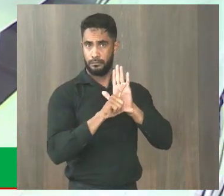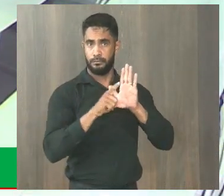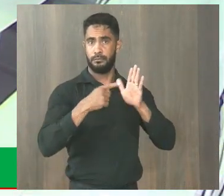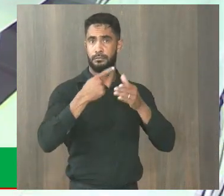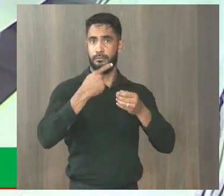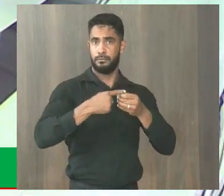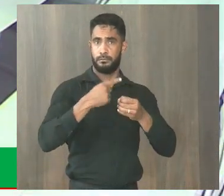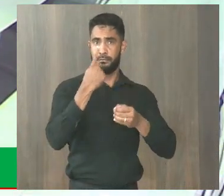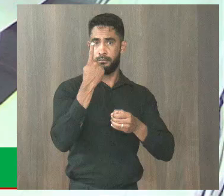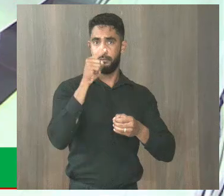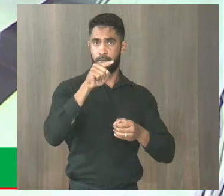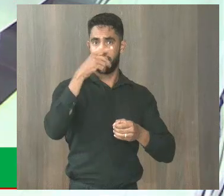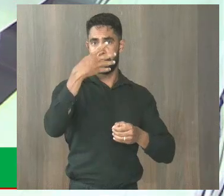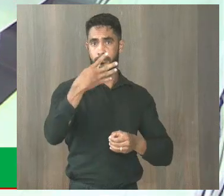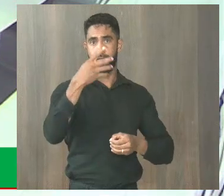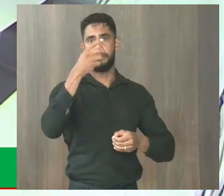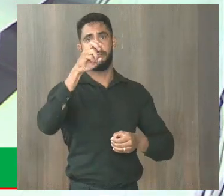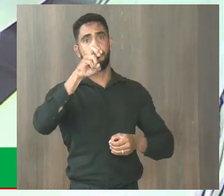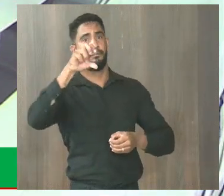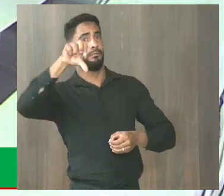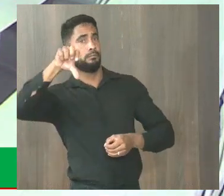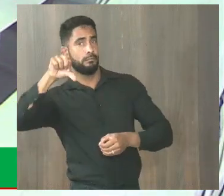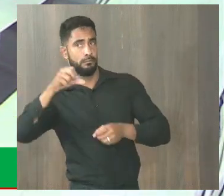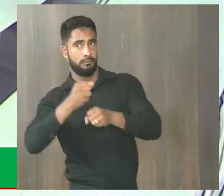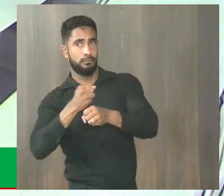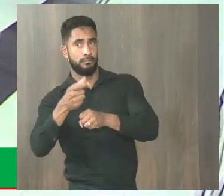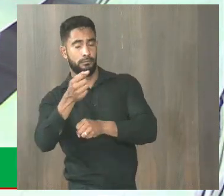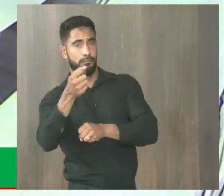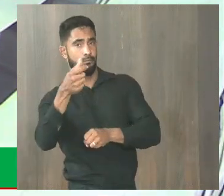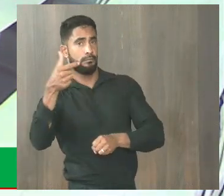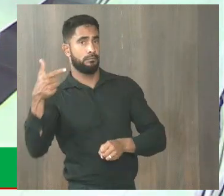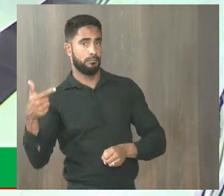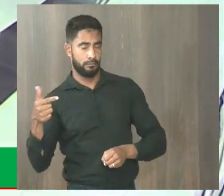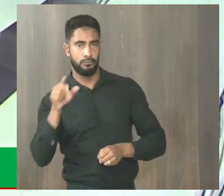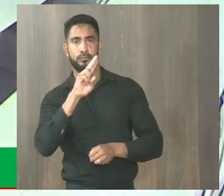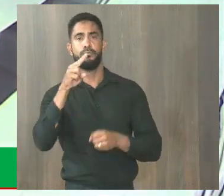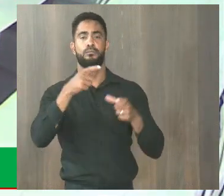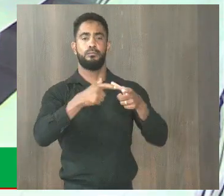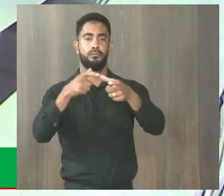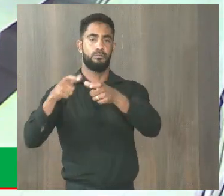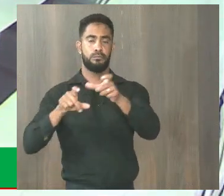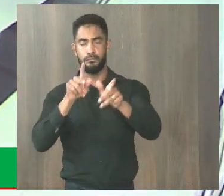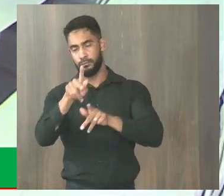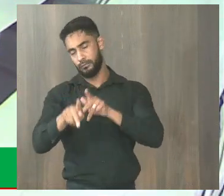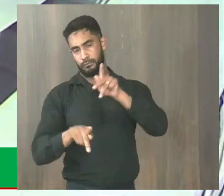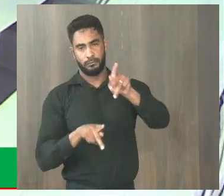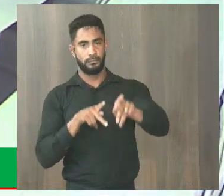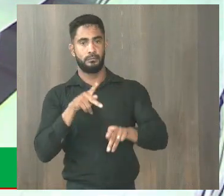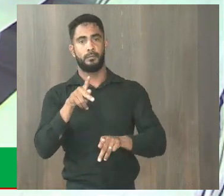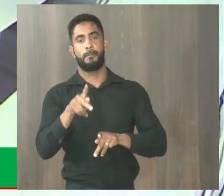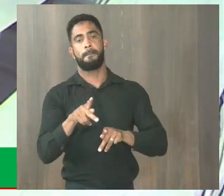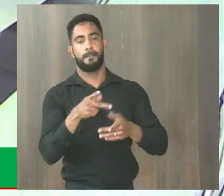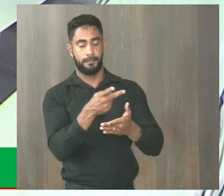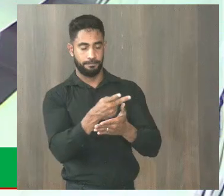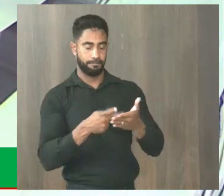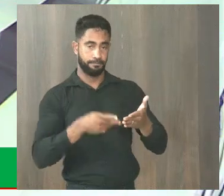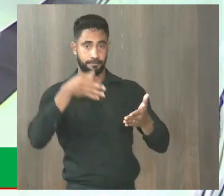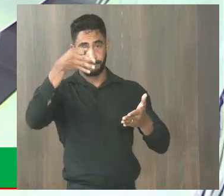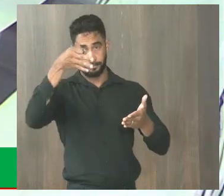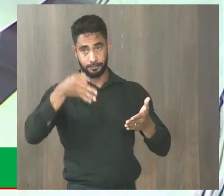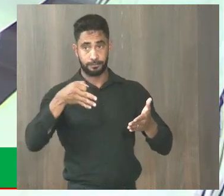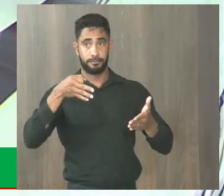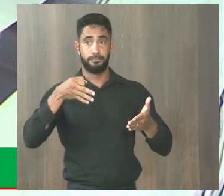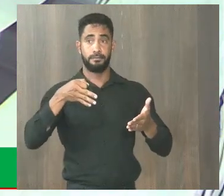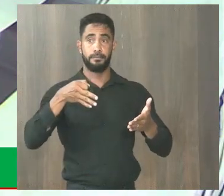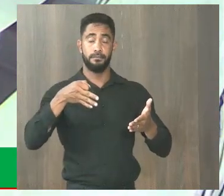nº 1459, de 2002, que dispõe sobre denominação dos próprios públicos, exarado parecer jurídico sobre a